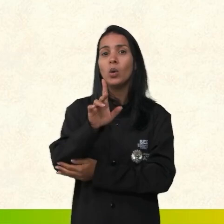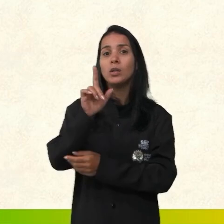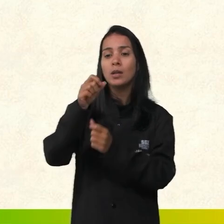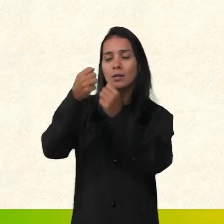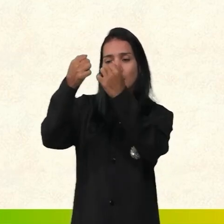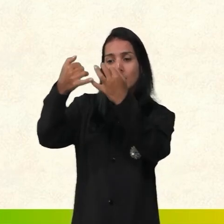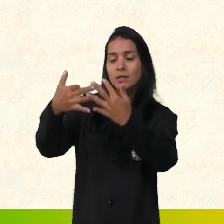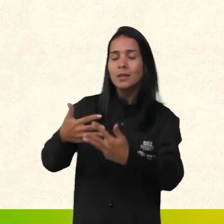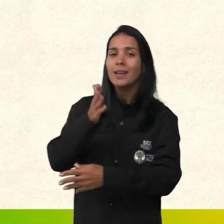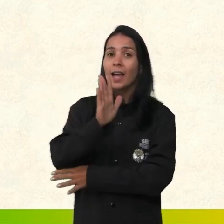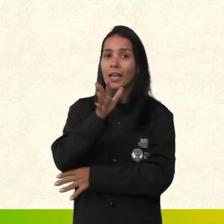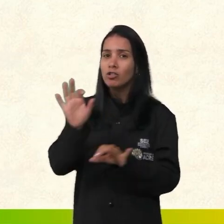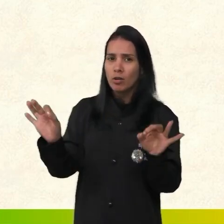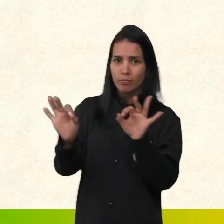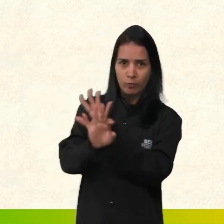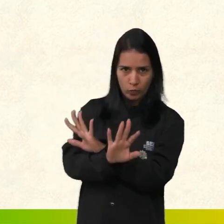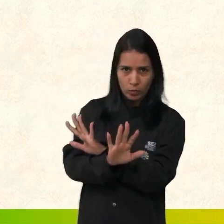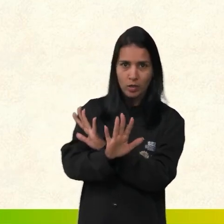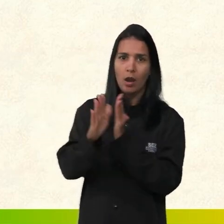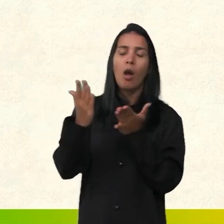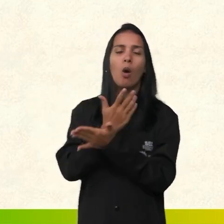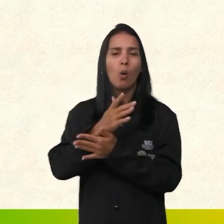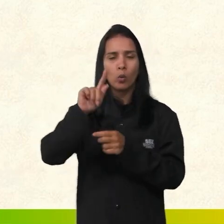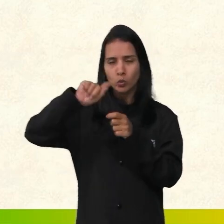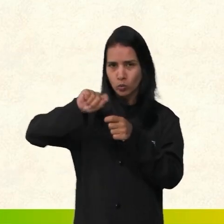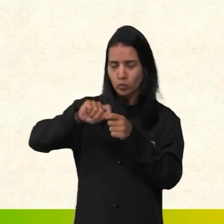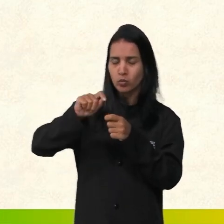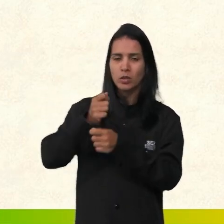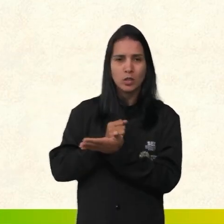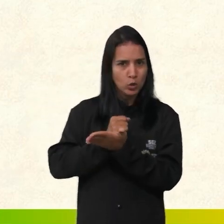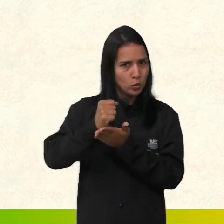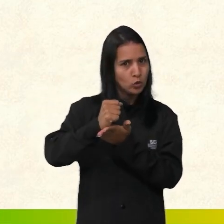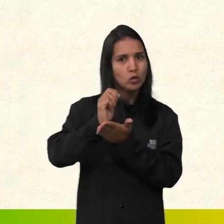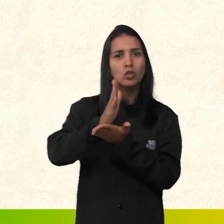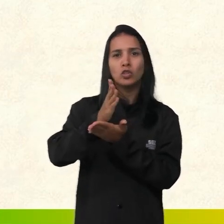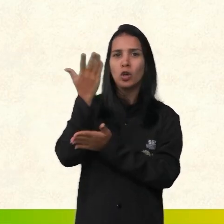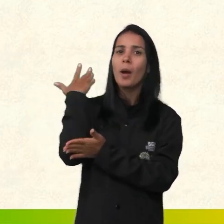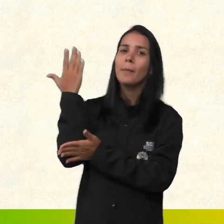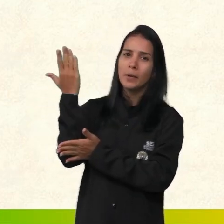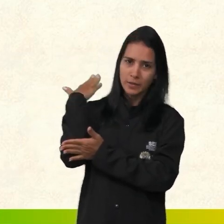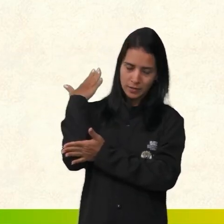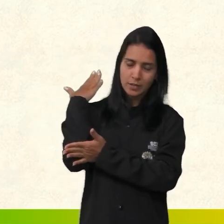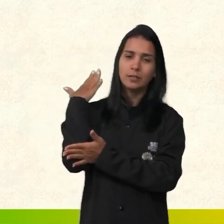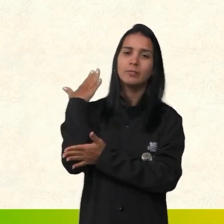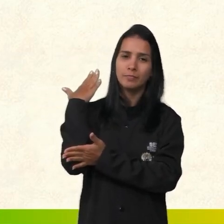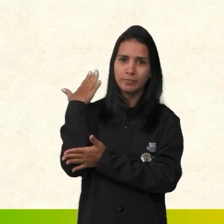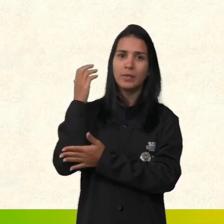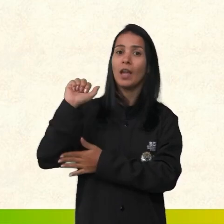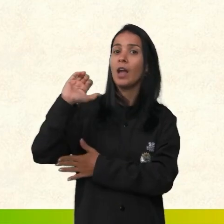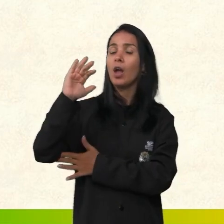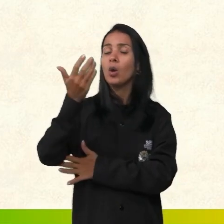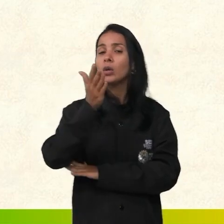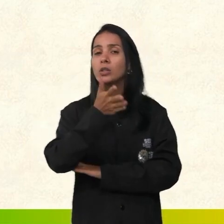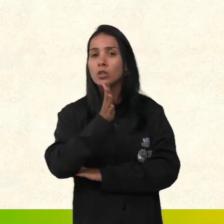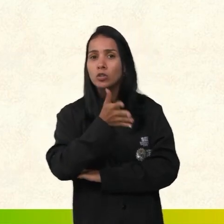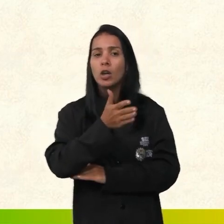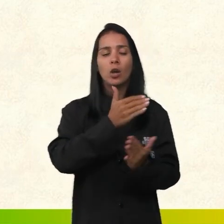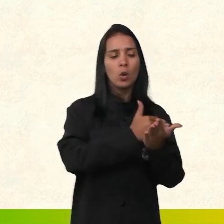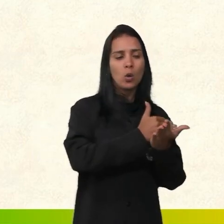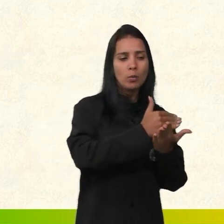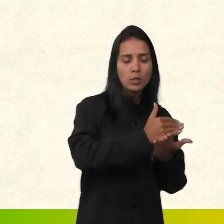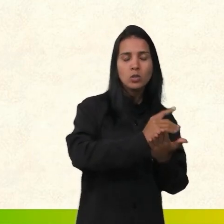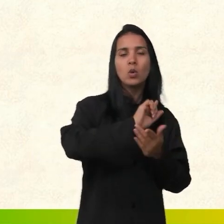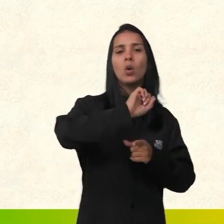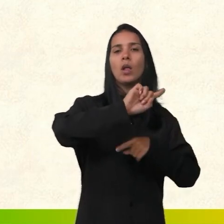já concluídas, ou seja, para falar de fatos que já aconteceram, que começaram e terminaram